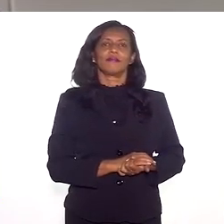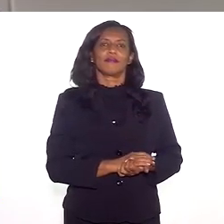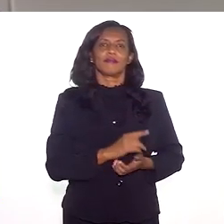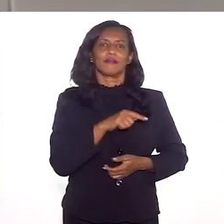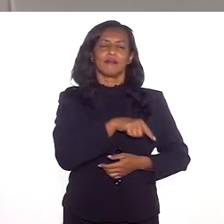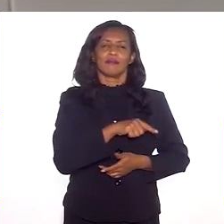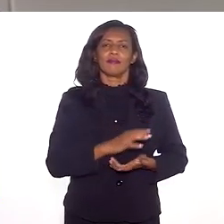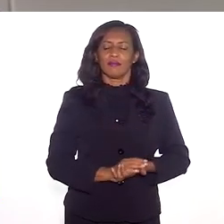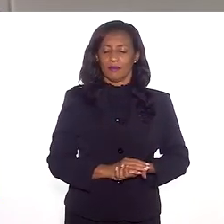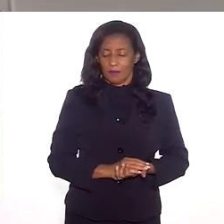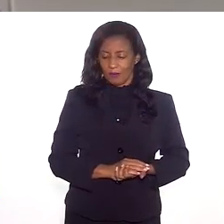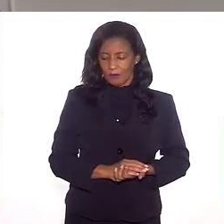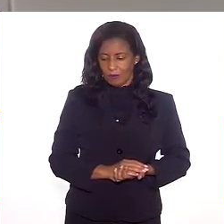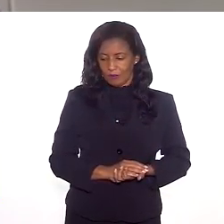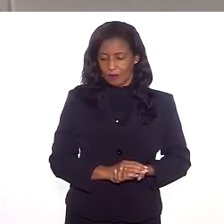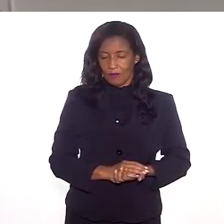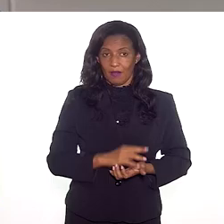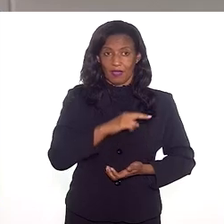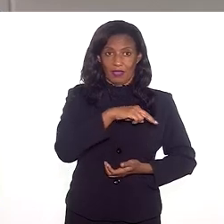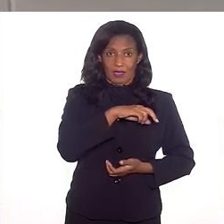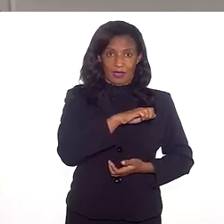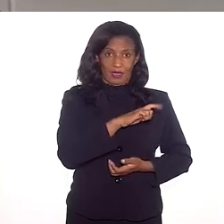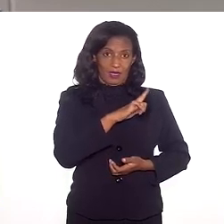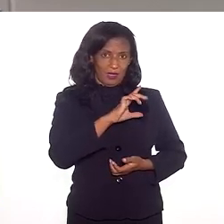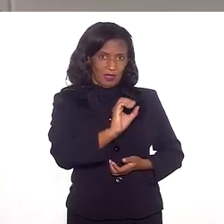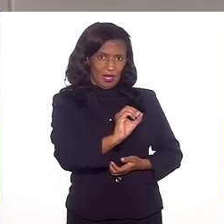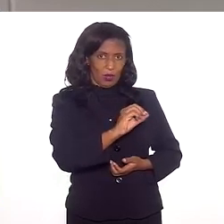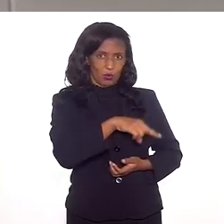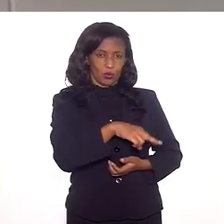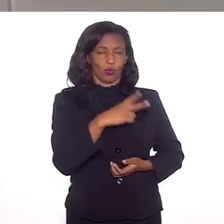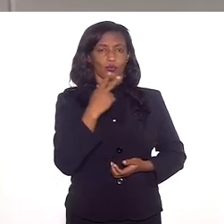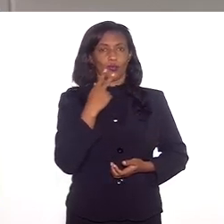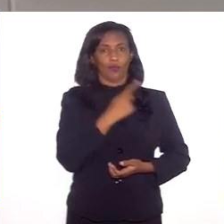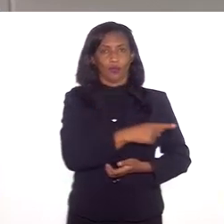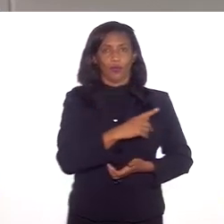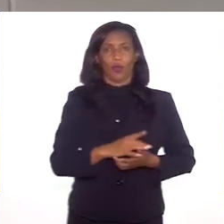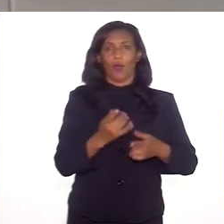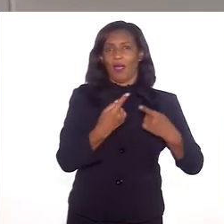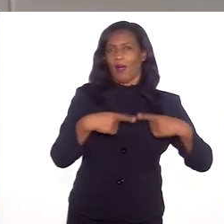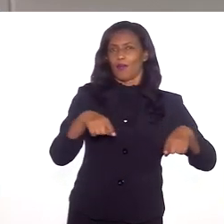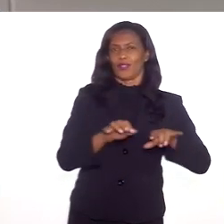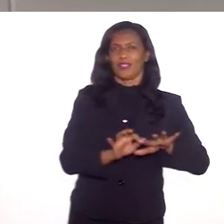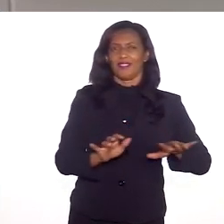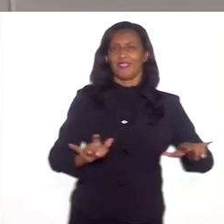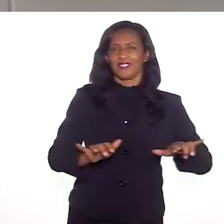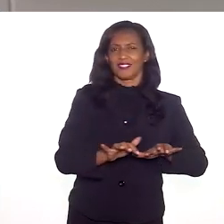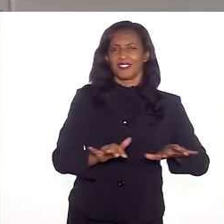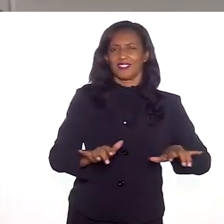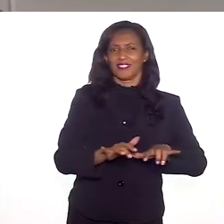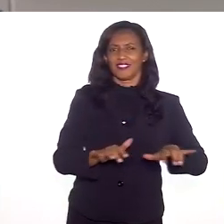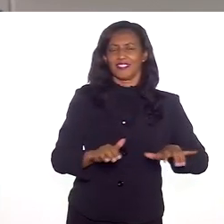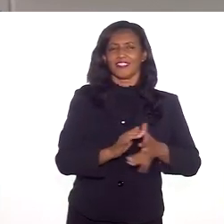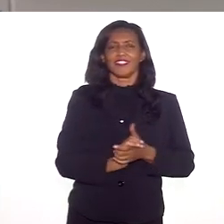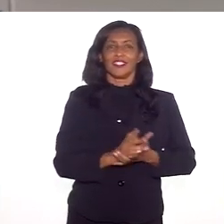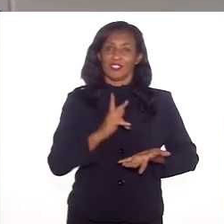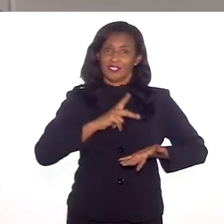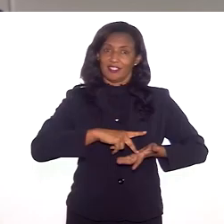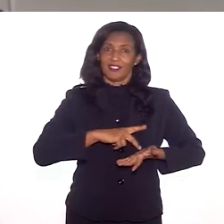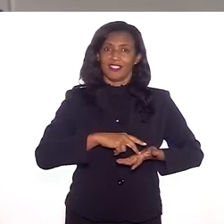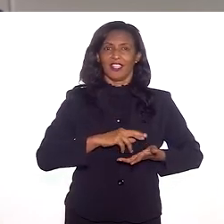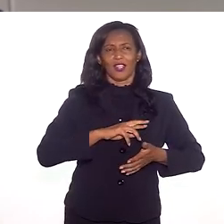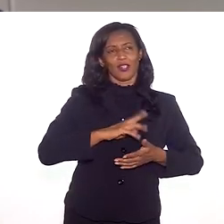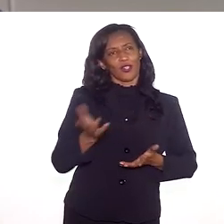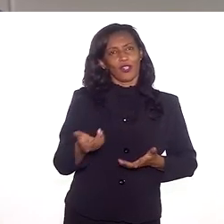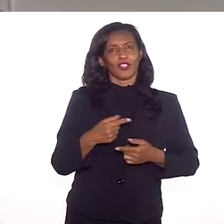né? Então, assim, até o Nelson frisou que nós não nos limitamos à música de concerto, e a fato,